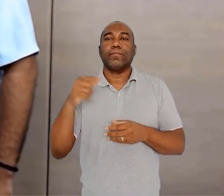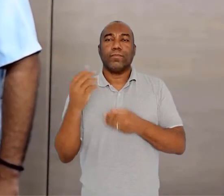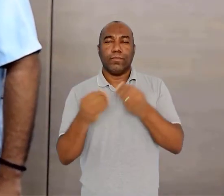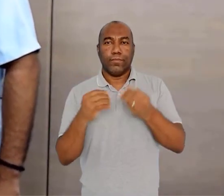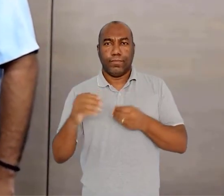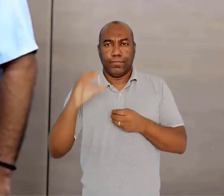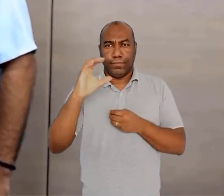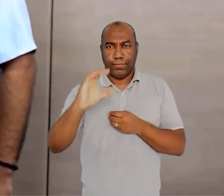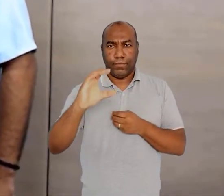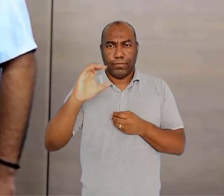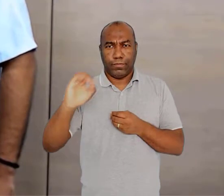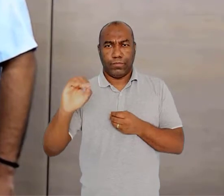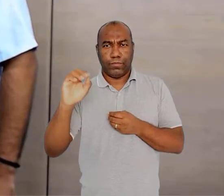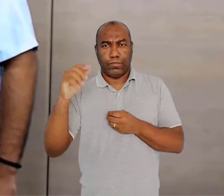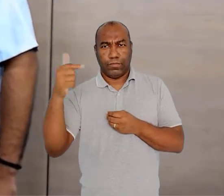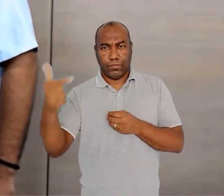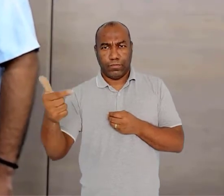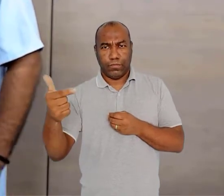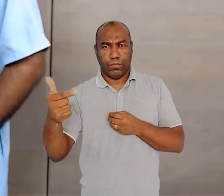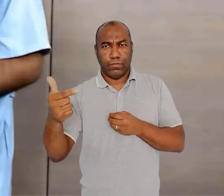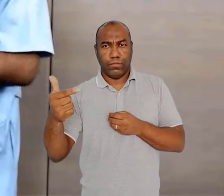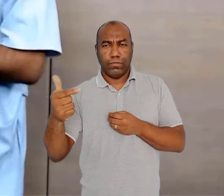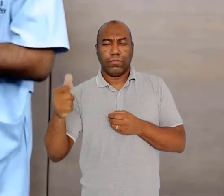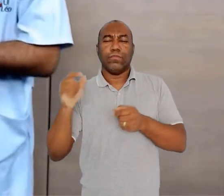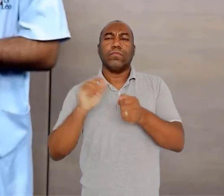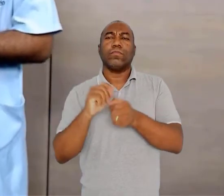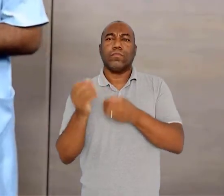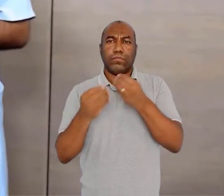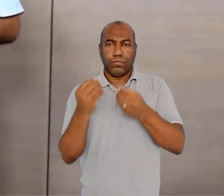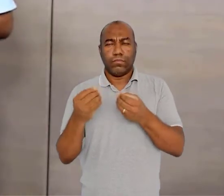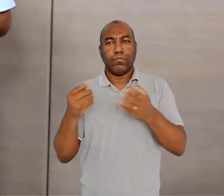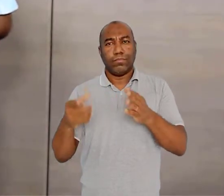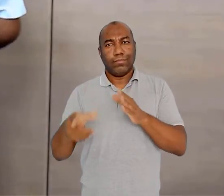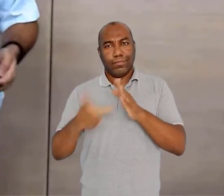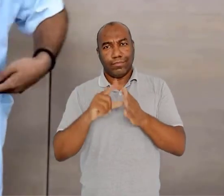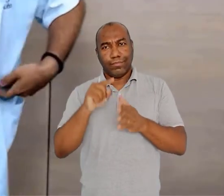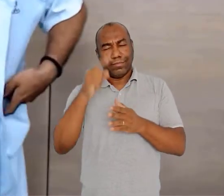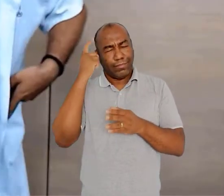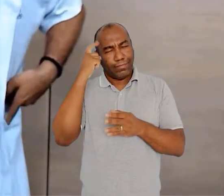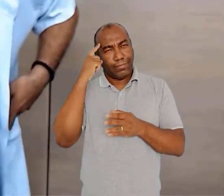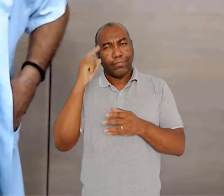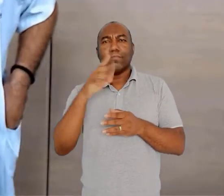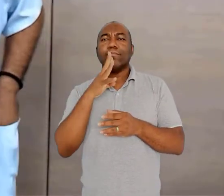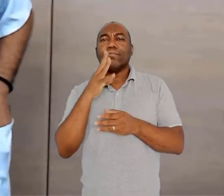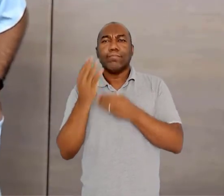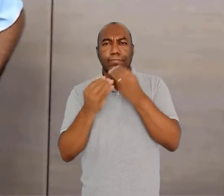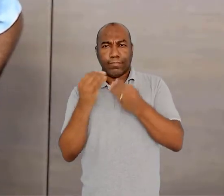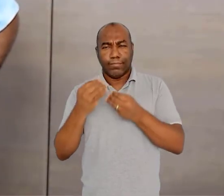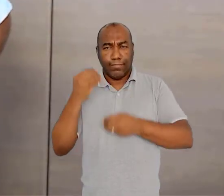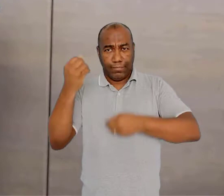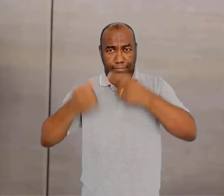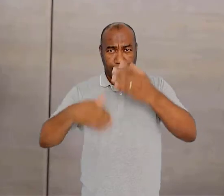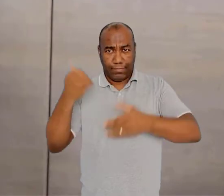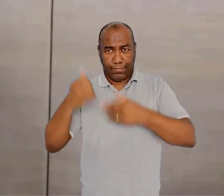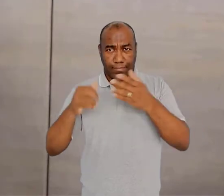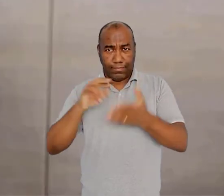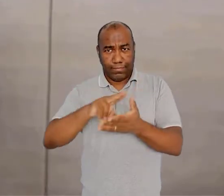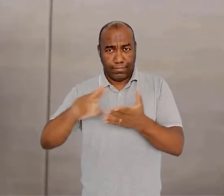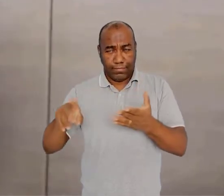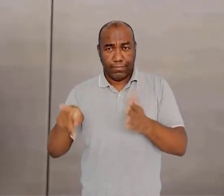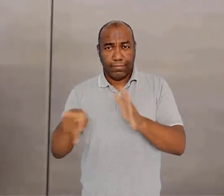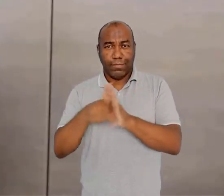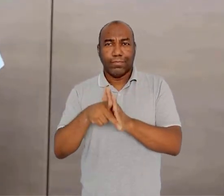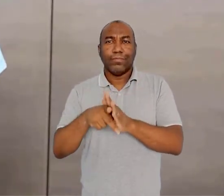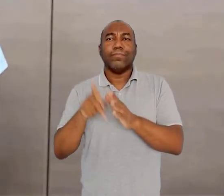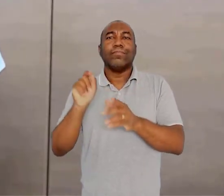CO2. Aqui eu formo só o CO. Então, essa é a diferença básica entre uma combustão completa e incompleta. A combustão incompleta